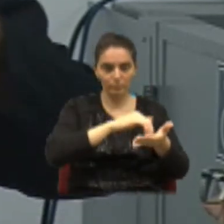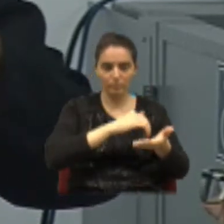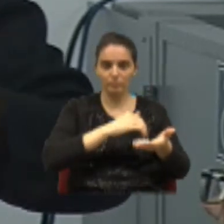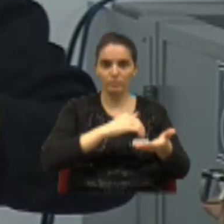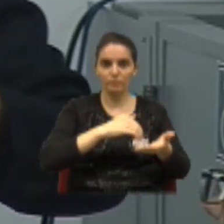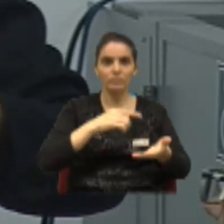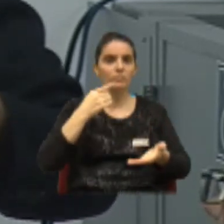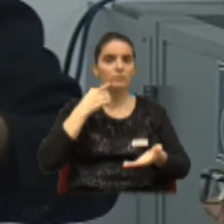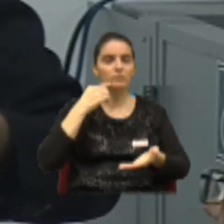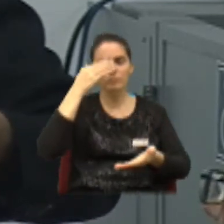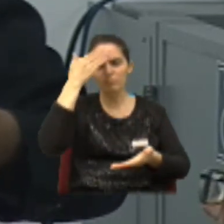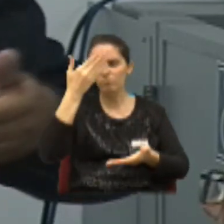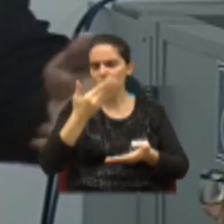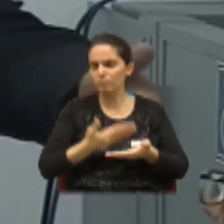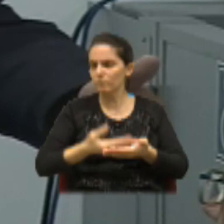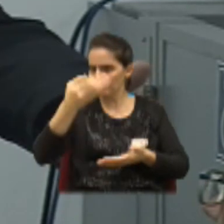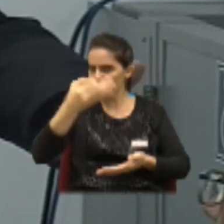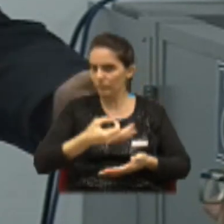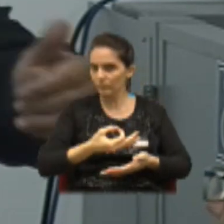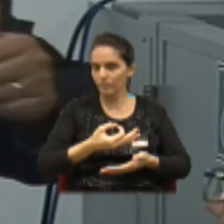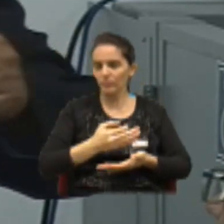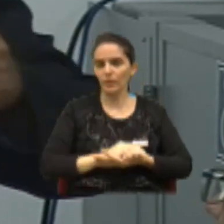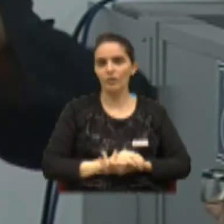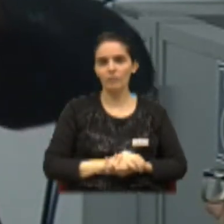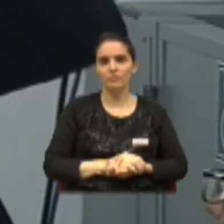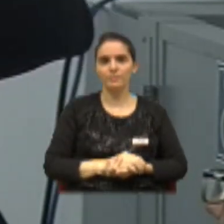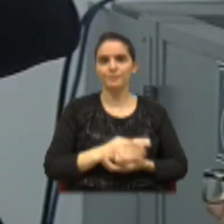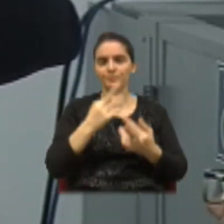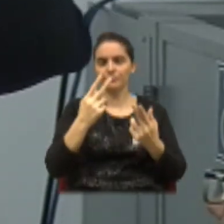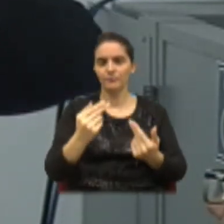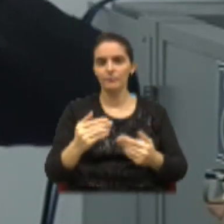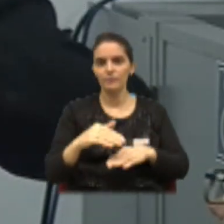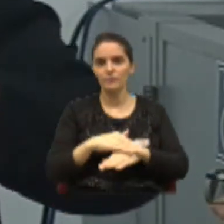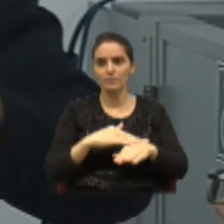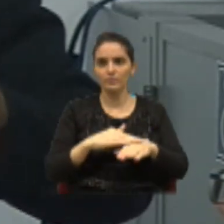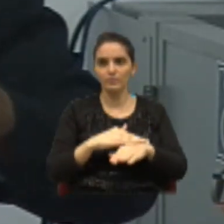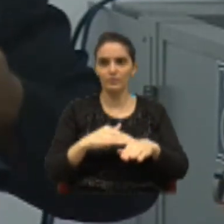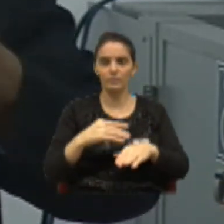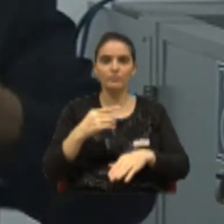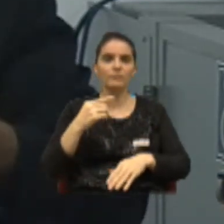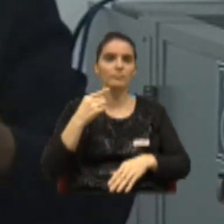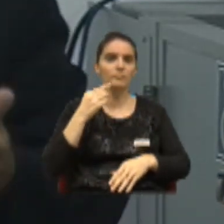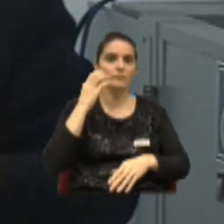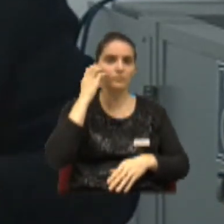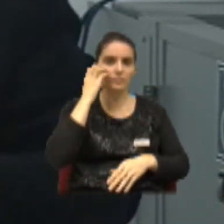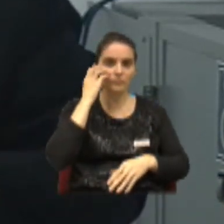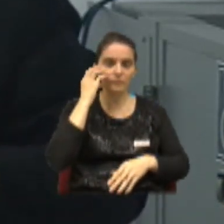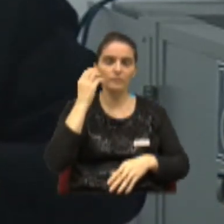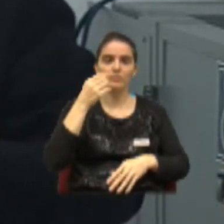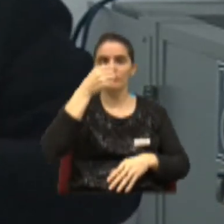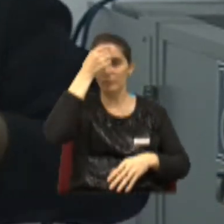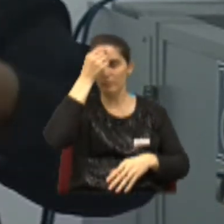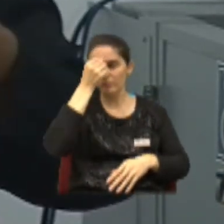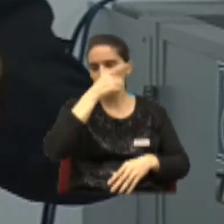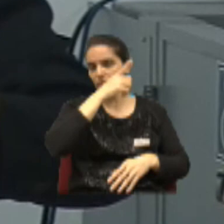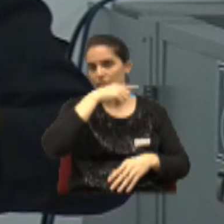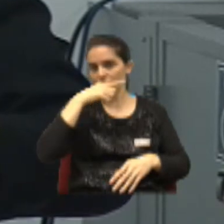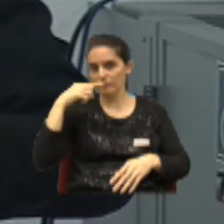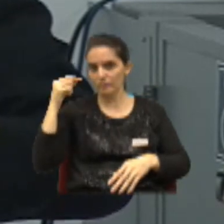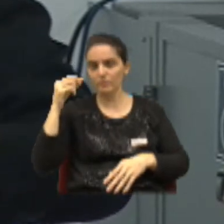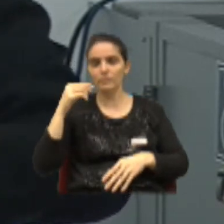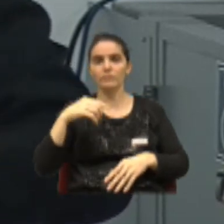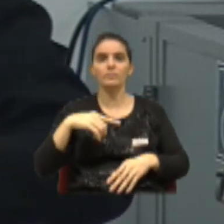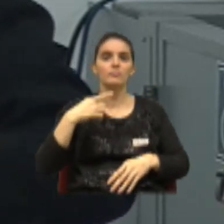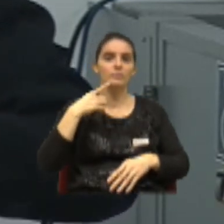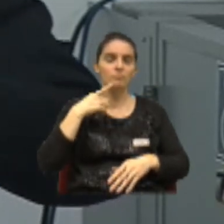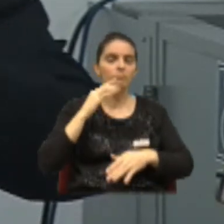e confio plenamente. E como eu disse agora para o doutor Marcelo aqui, falo para o Rafael e para a doutora Mayra, terá o nosso apoio. Porque a gente vê que vocês